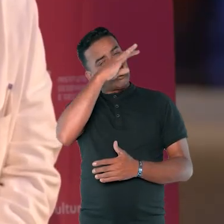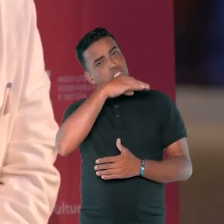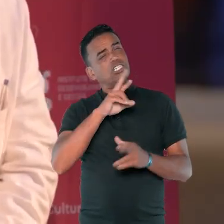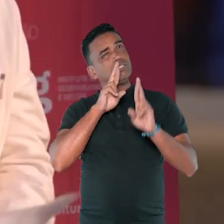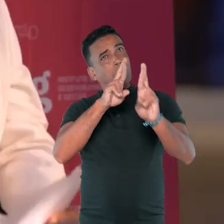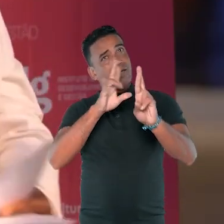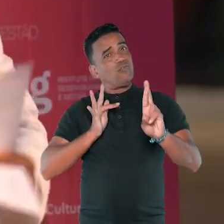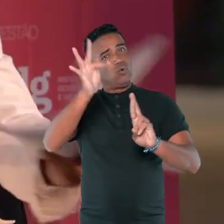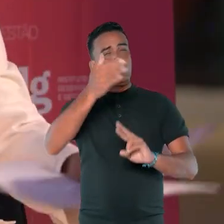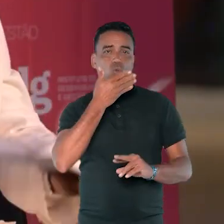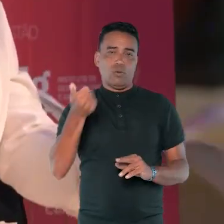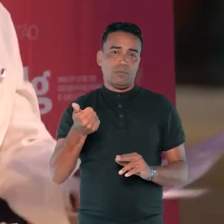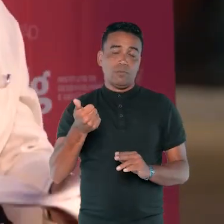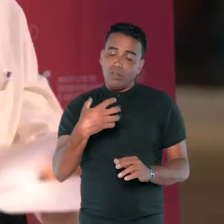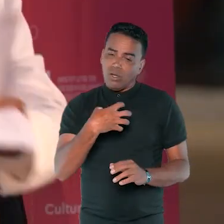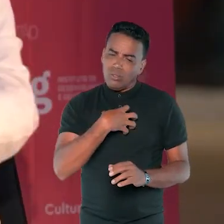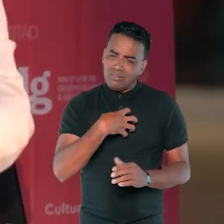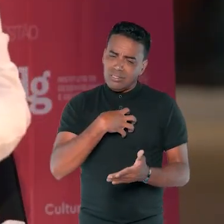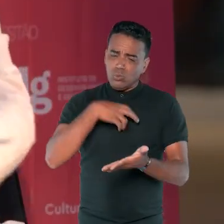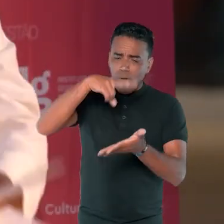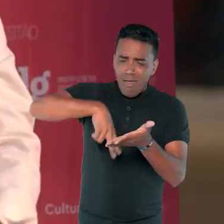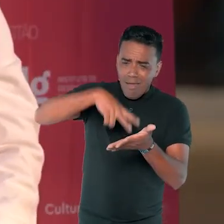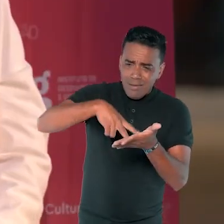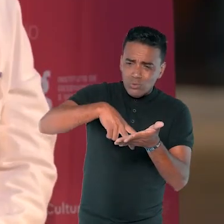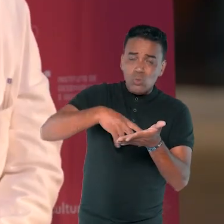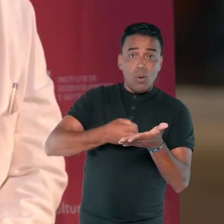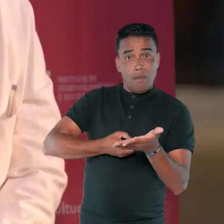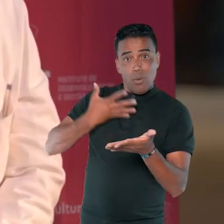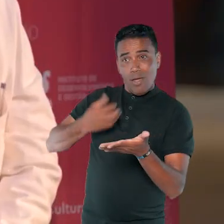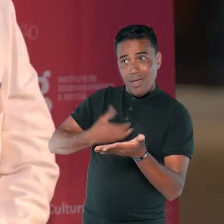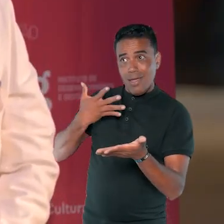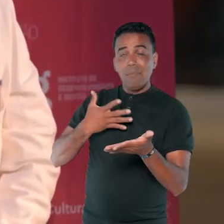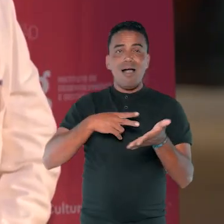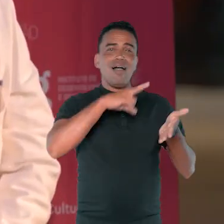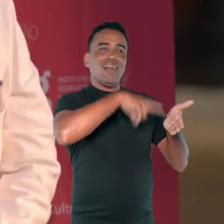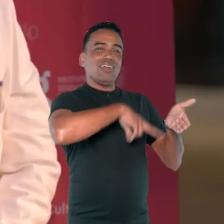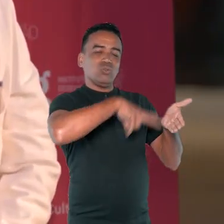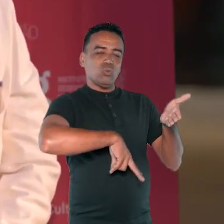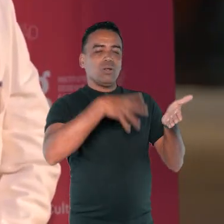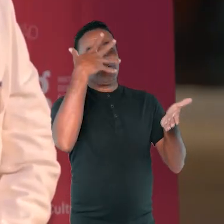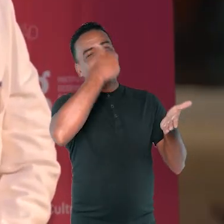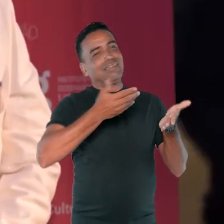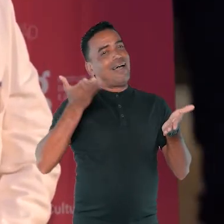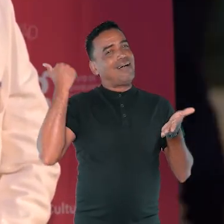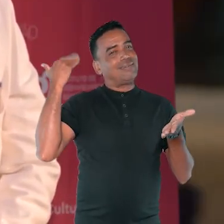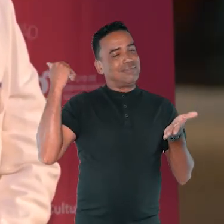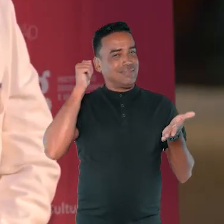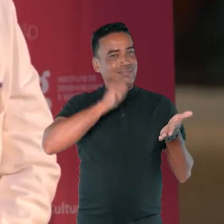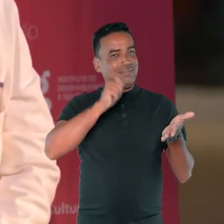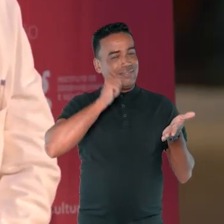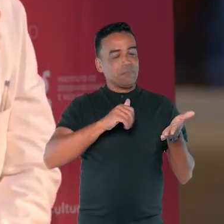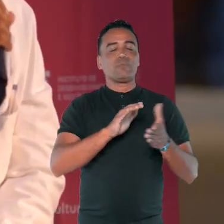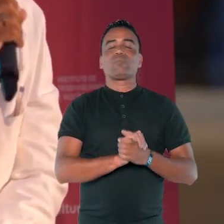E o que eu sinto, assim, lendo o poema e ouvindo essa leitura tão bonita, é que nós podemos